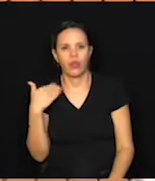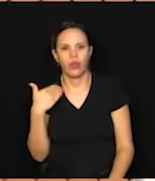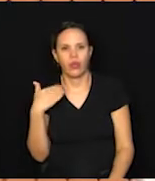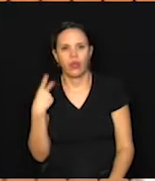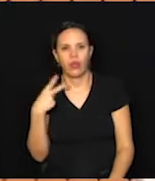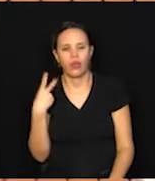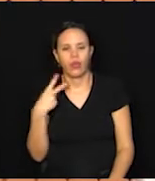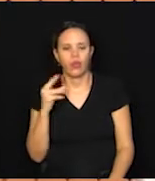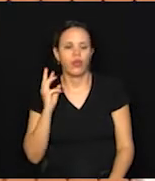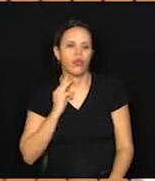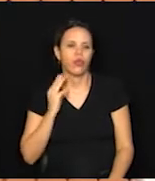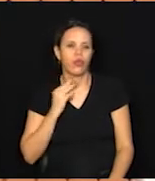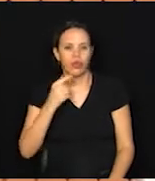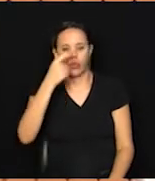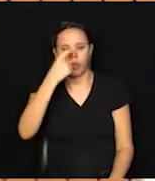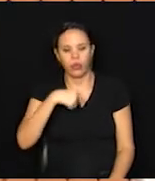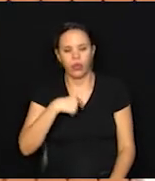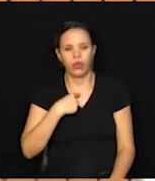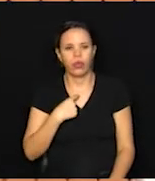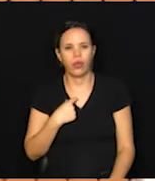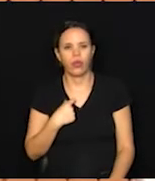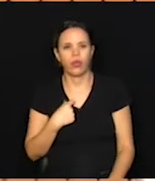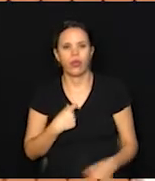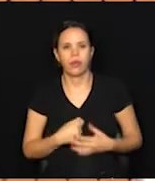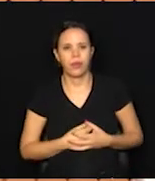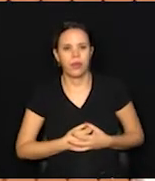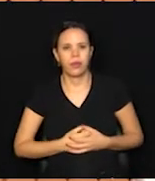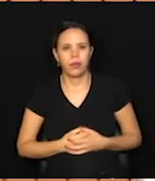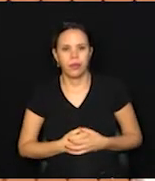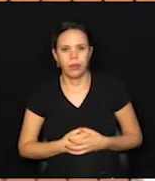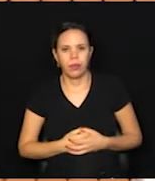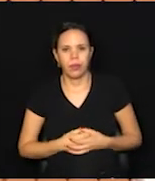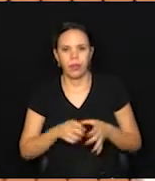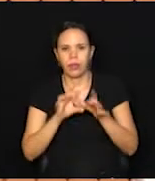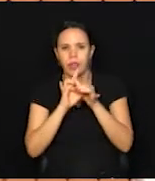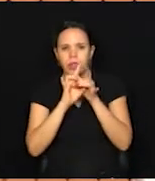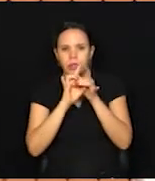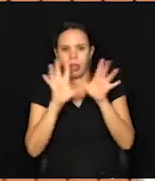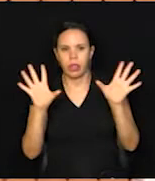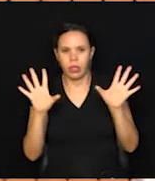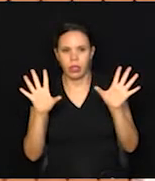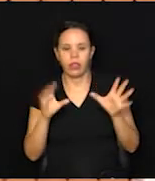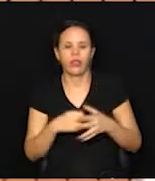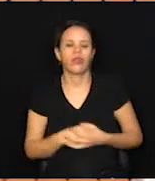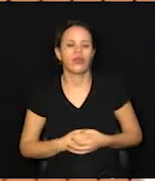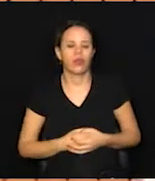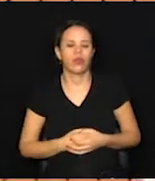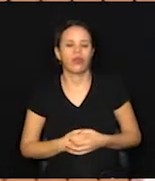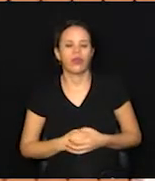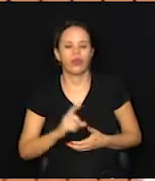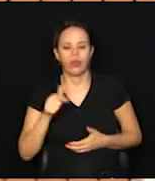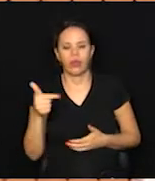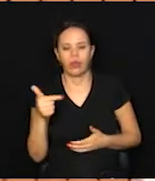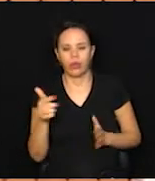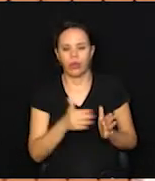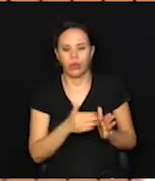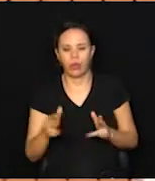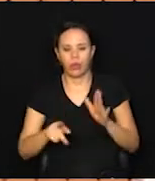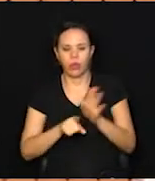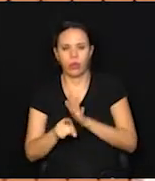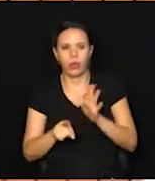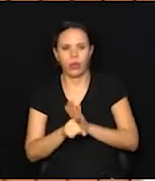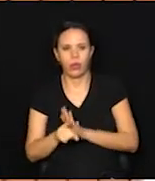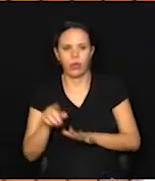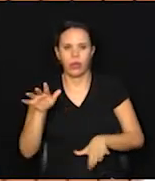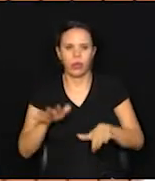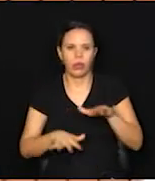vereador Cecílio, eu mesmo, a gente deixamos aí essa segunda parte para as perguntas e